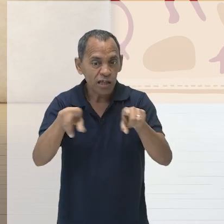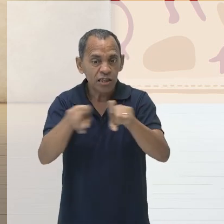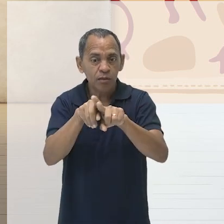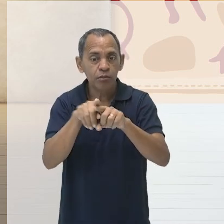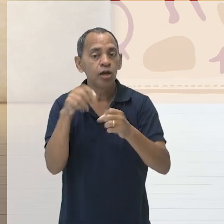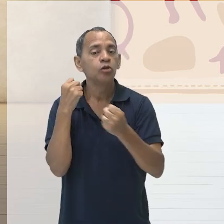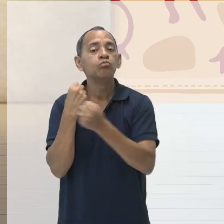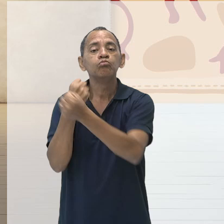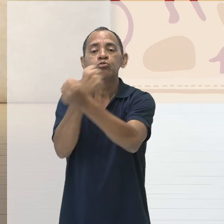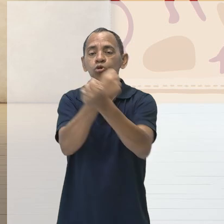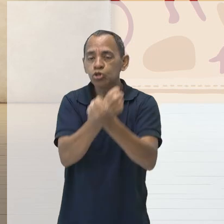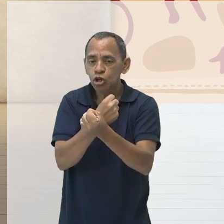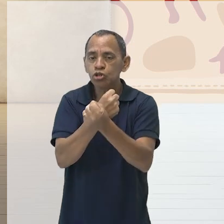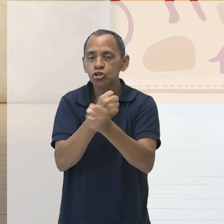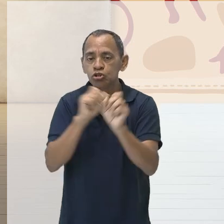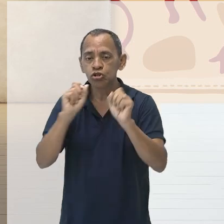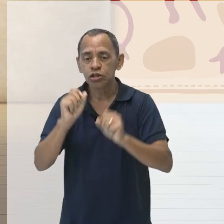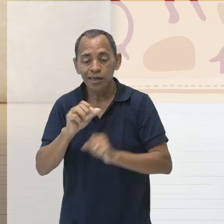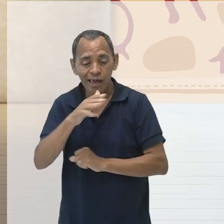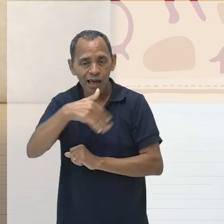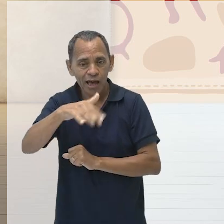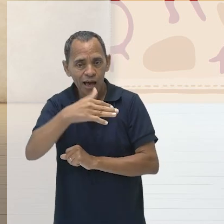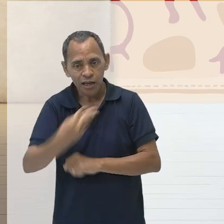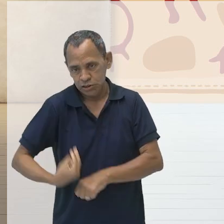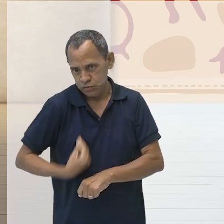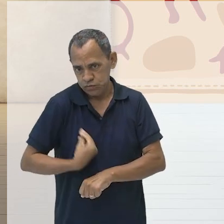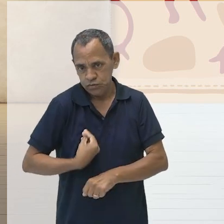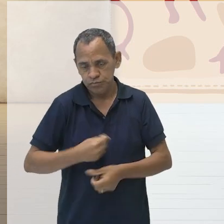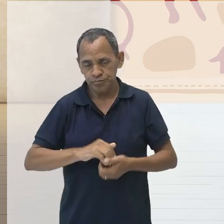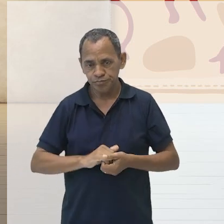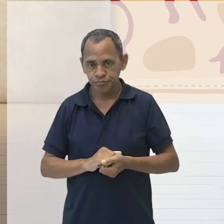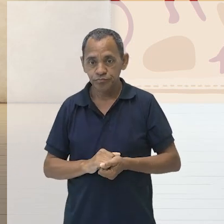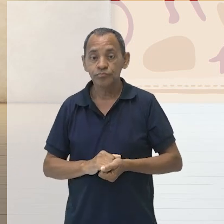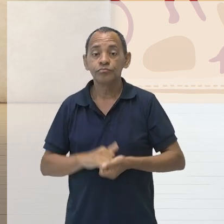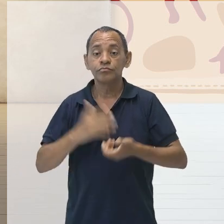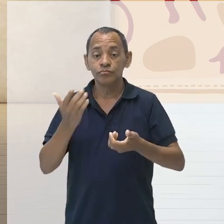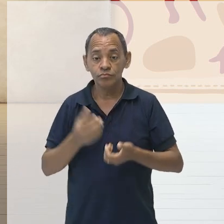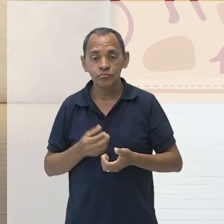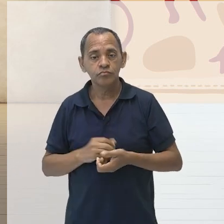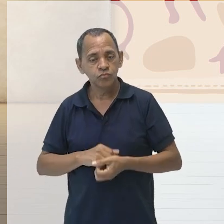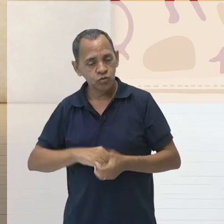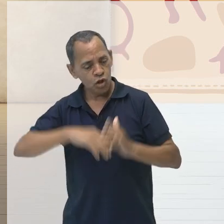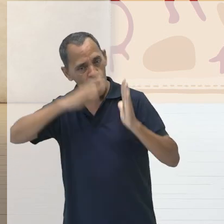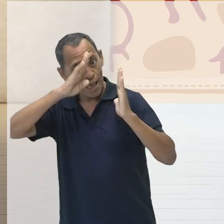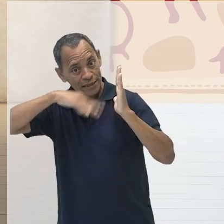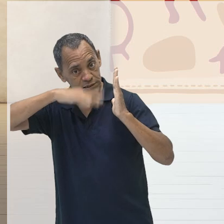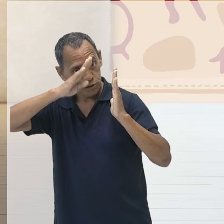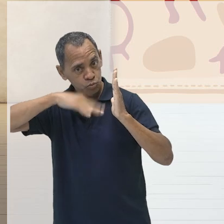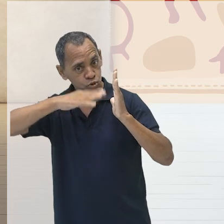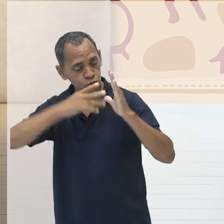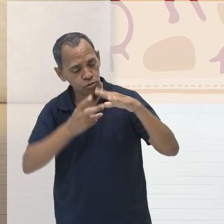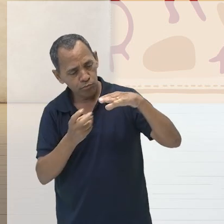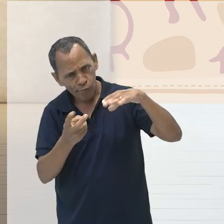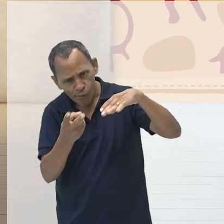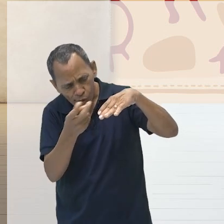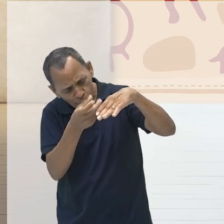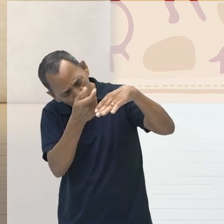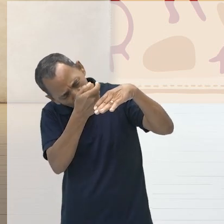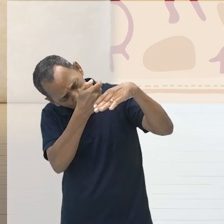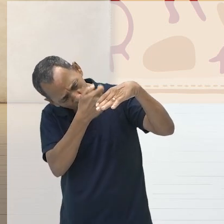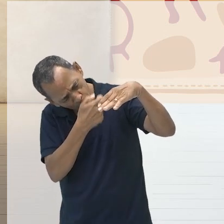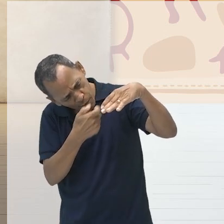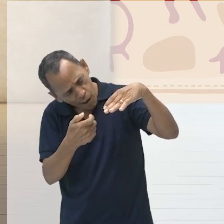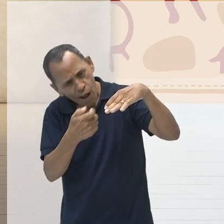a região onde ele morava, tá? Então, essas pinturas rupestres, elas nos mostram que